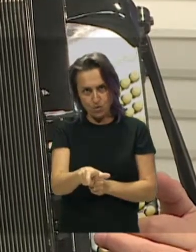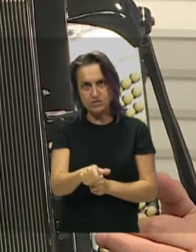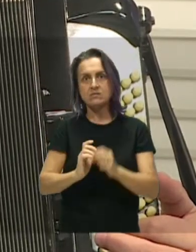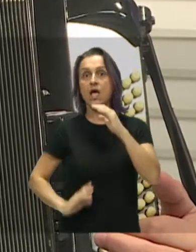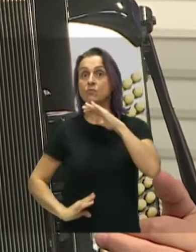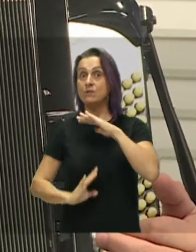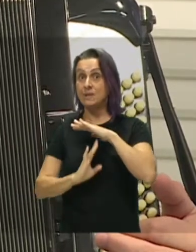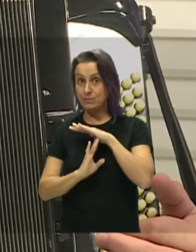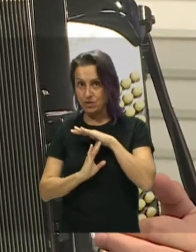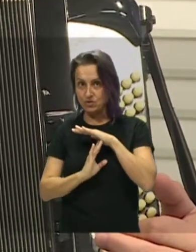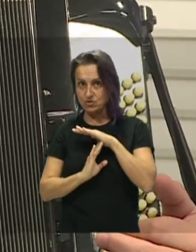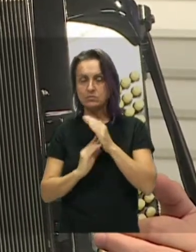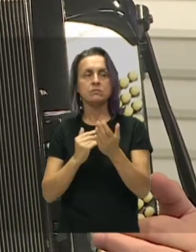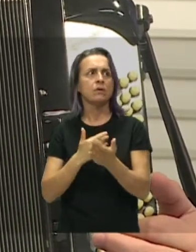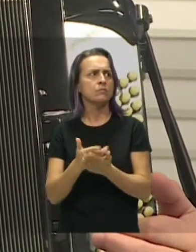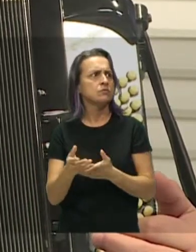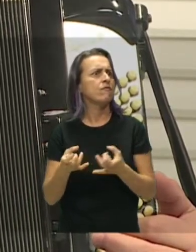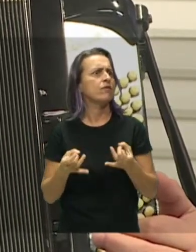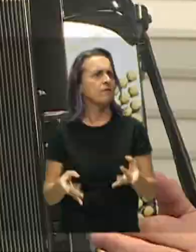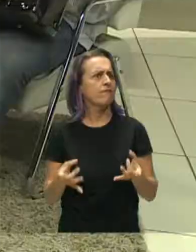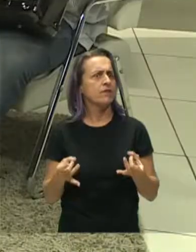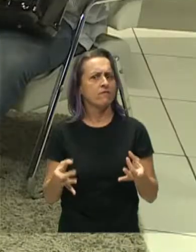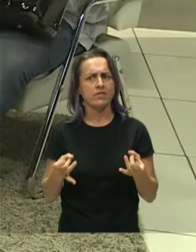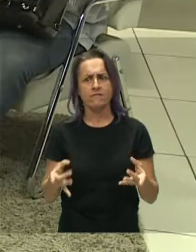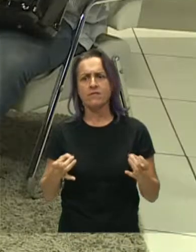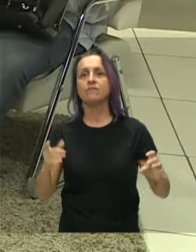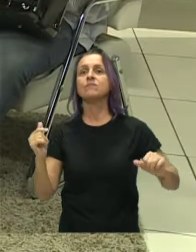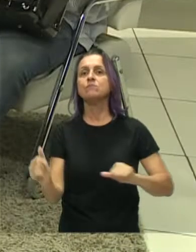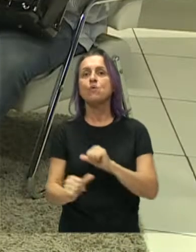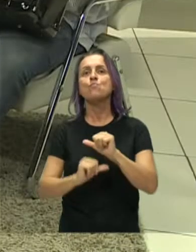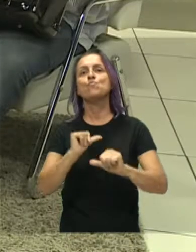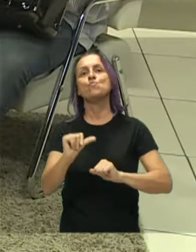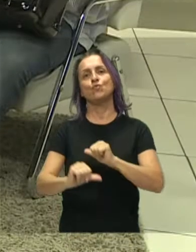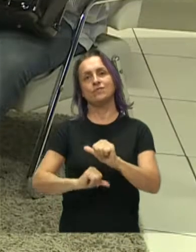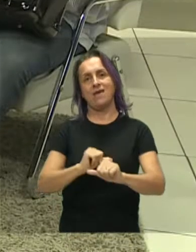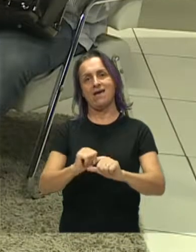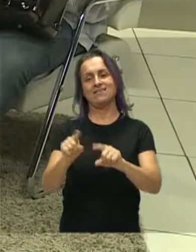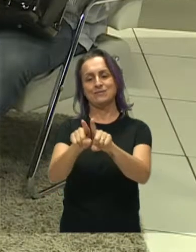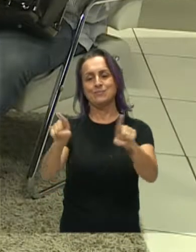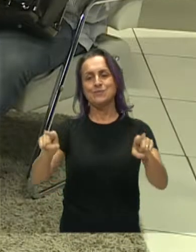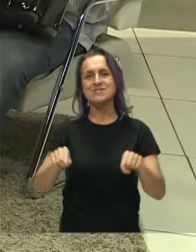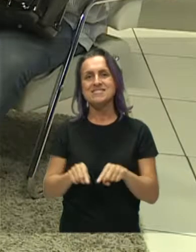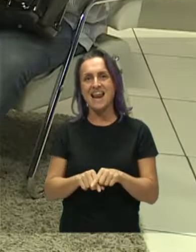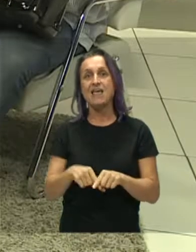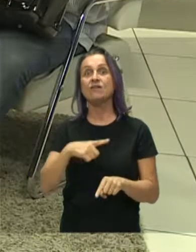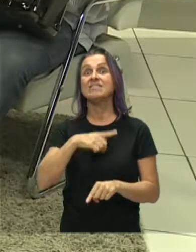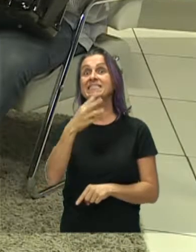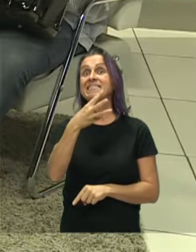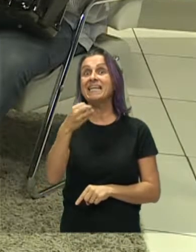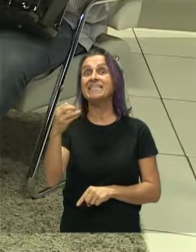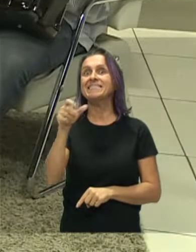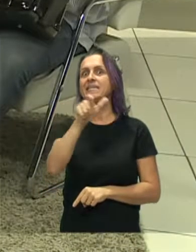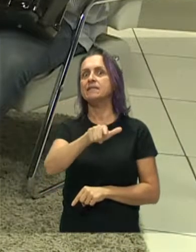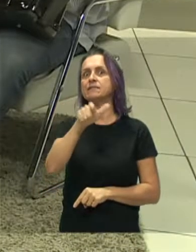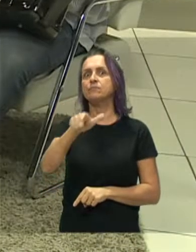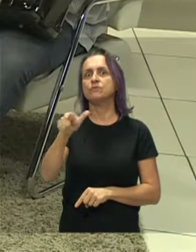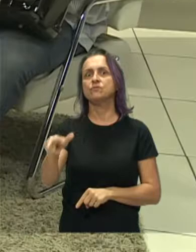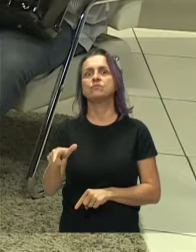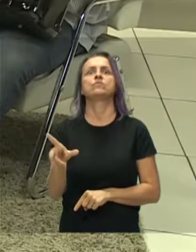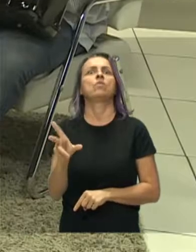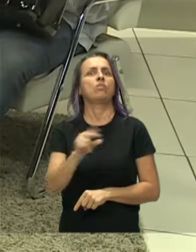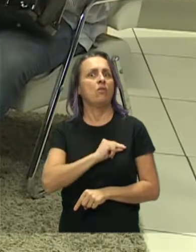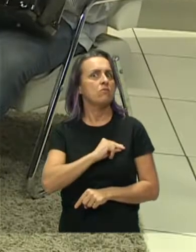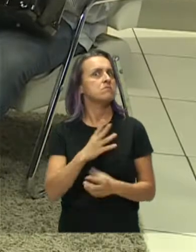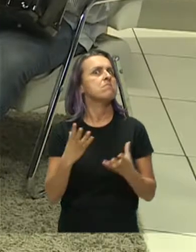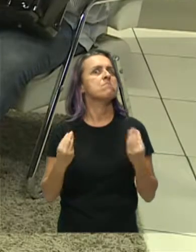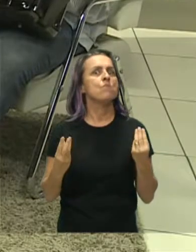salão de 300 pessoas. E eu pensei, 300 pessoas é bastante, né? Para uma cidade como Brusque e para um